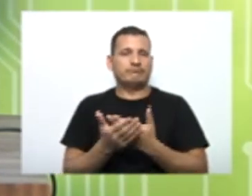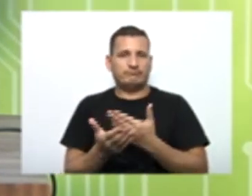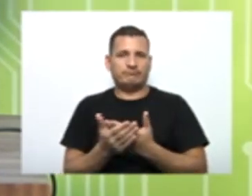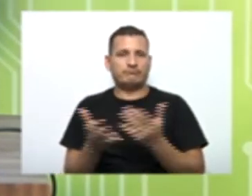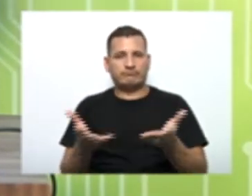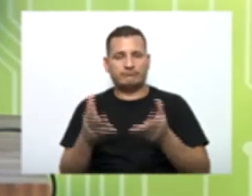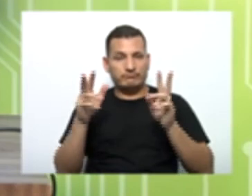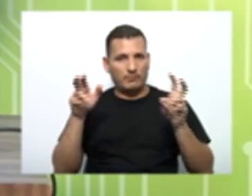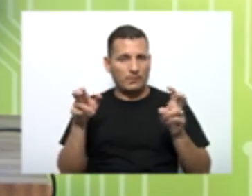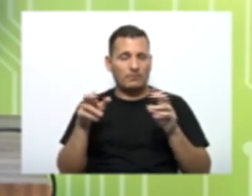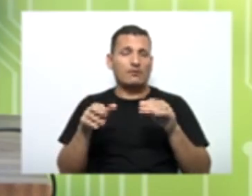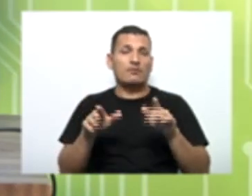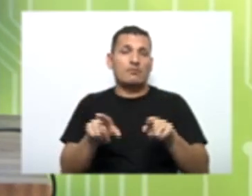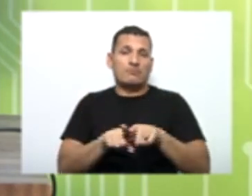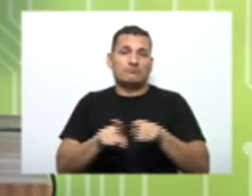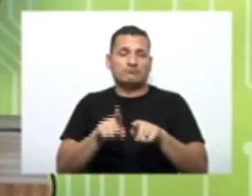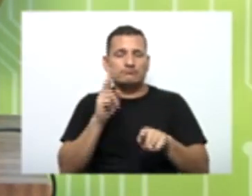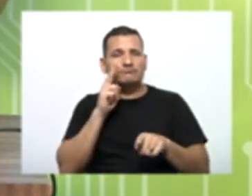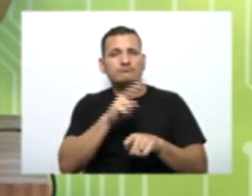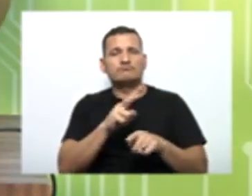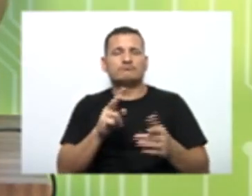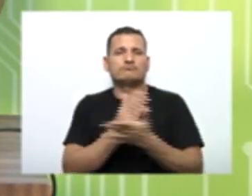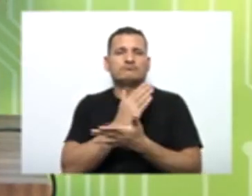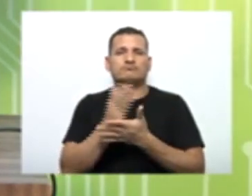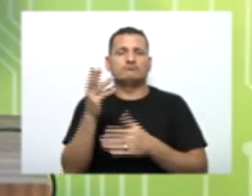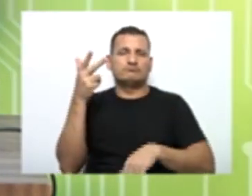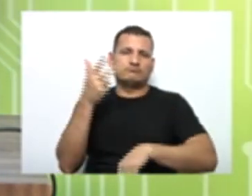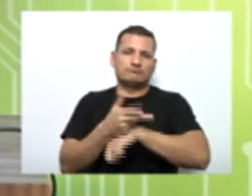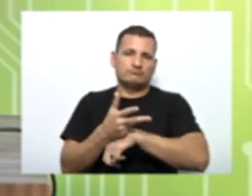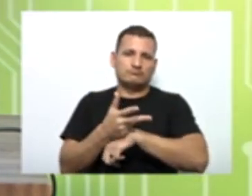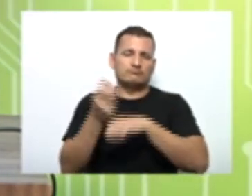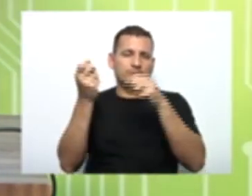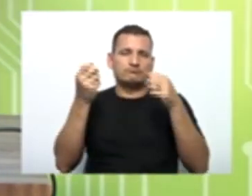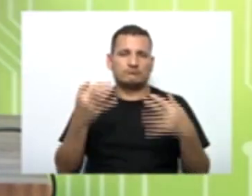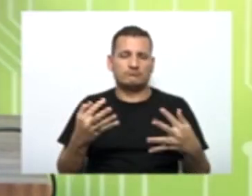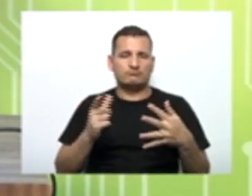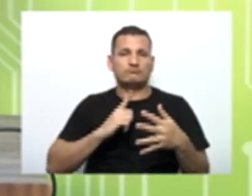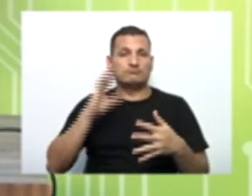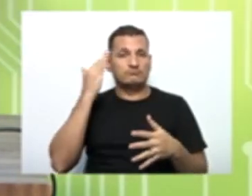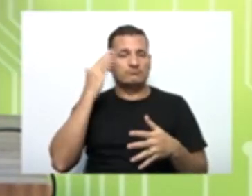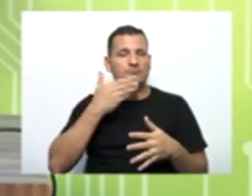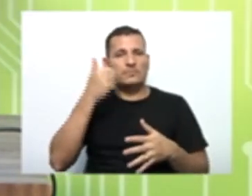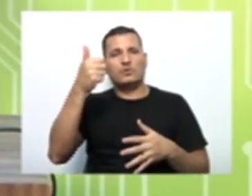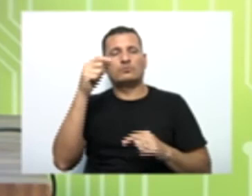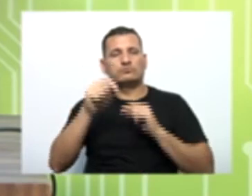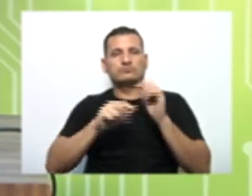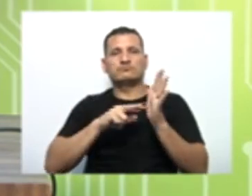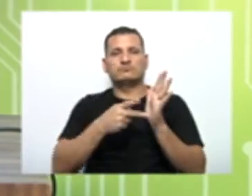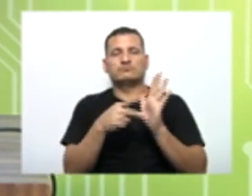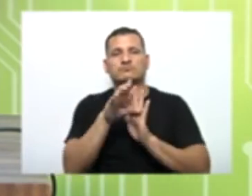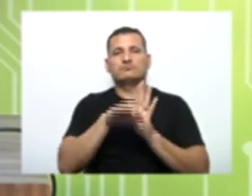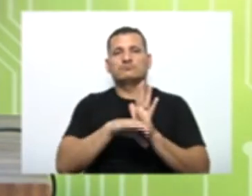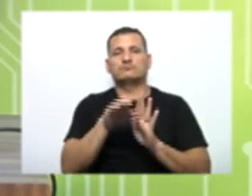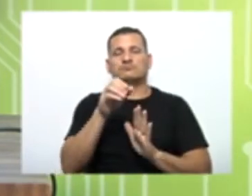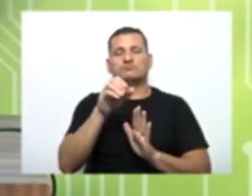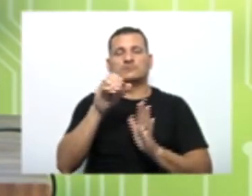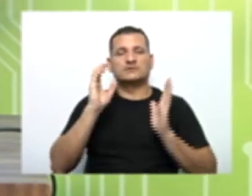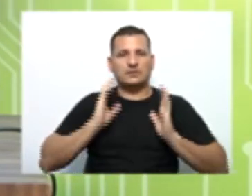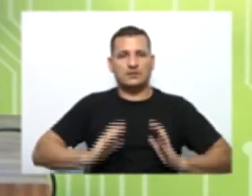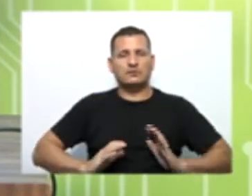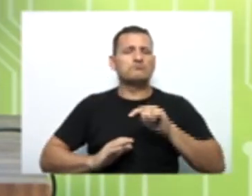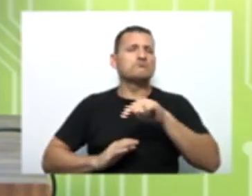nos ajudar a entender e compreender melhor o que seria esse conceito de cidadania e a importância dele para